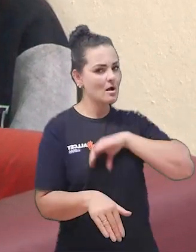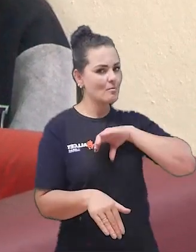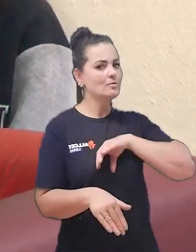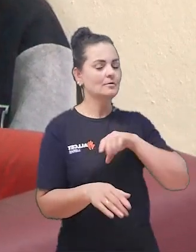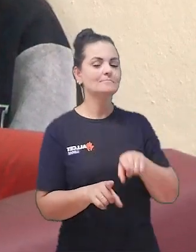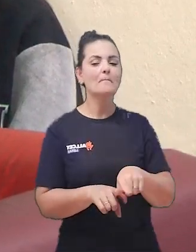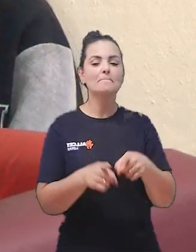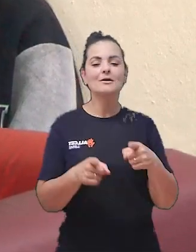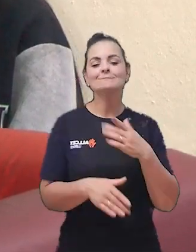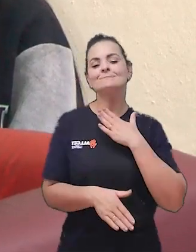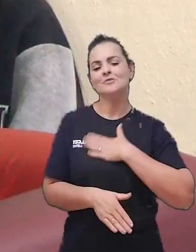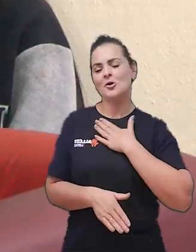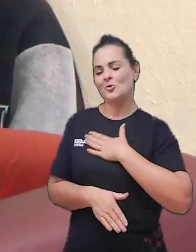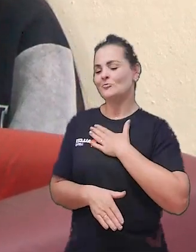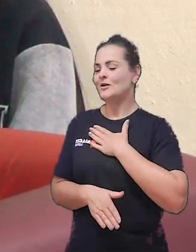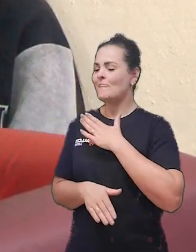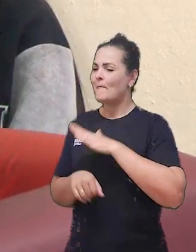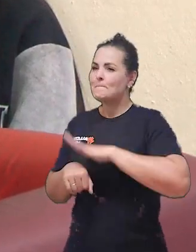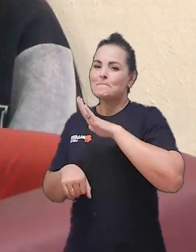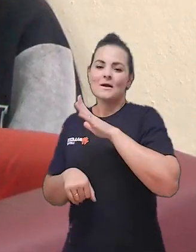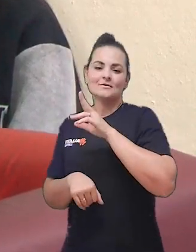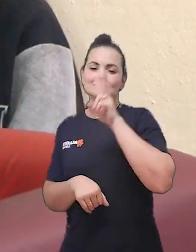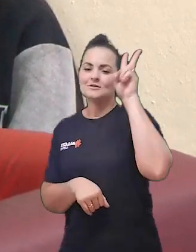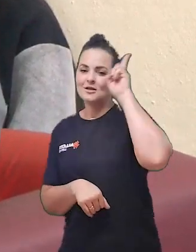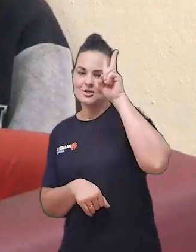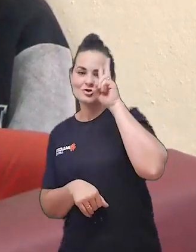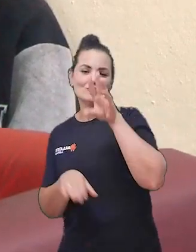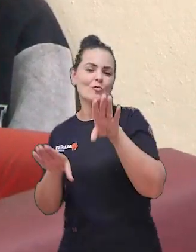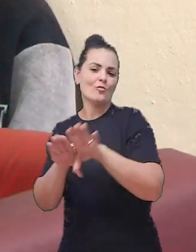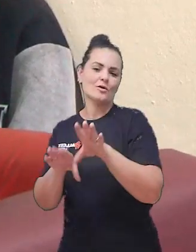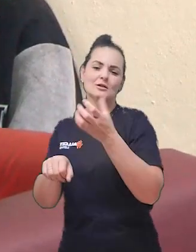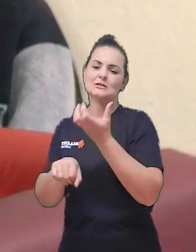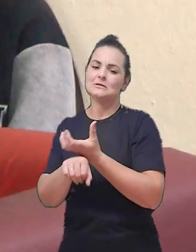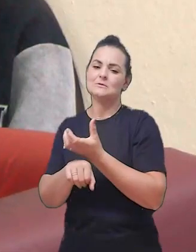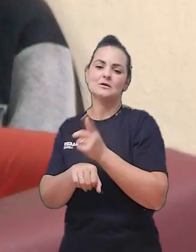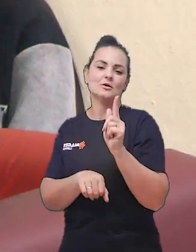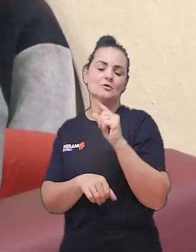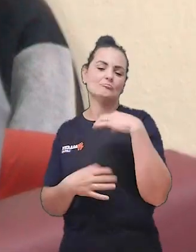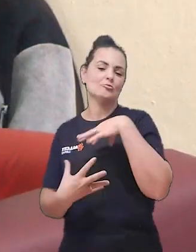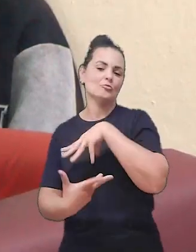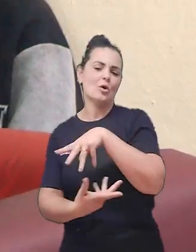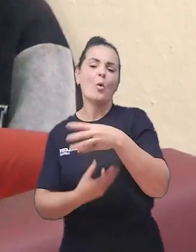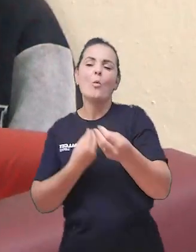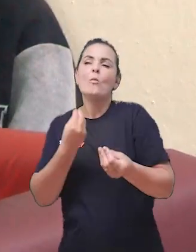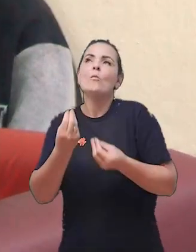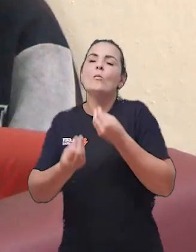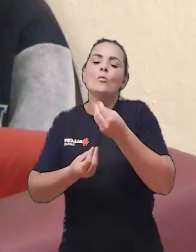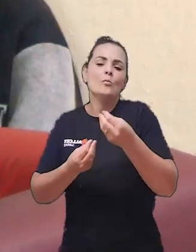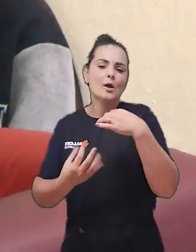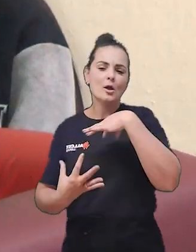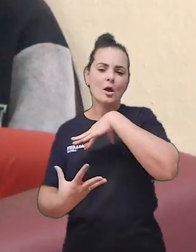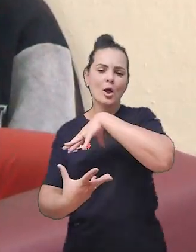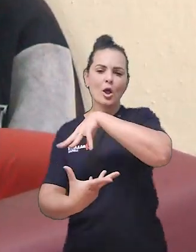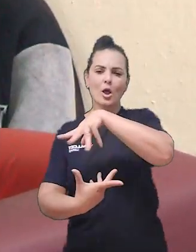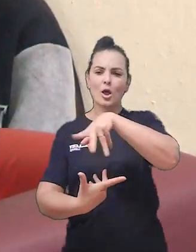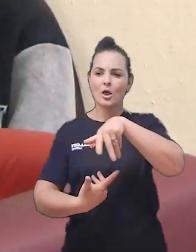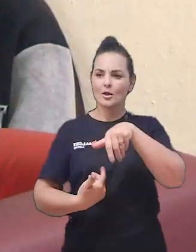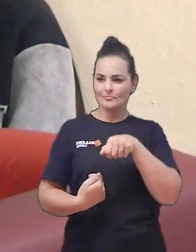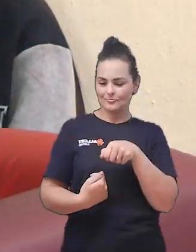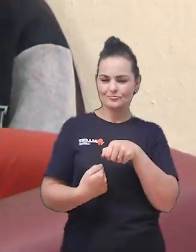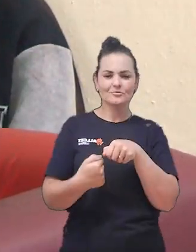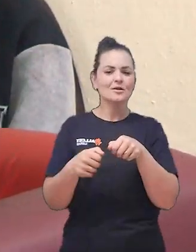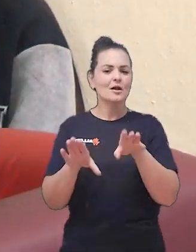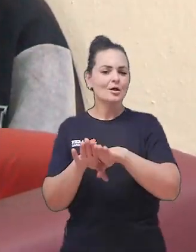eu gostava mesmo de História e Geografia, né? Entender como é que funcionou o mundo até então, e também